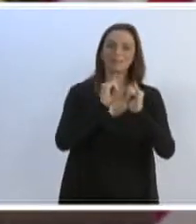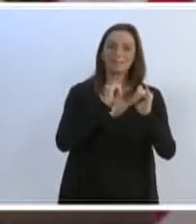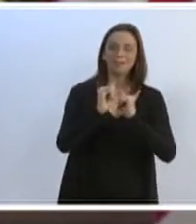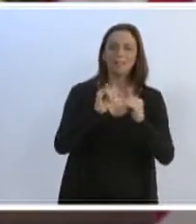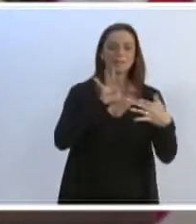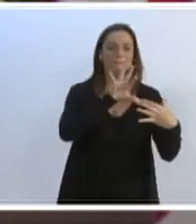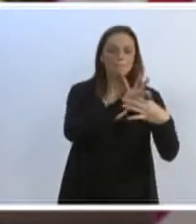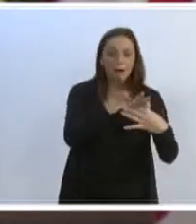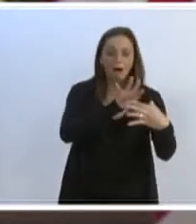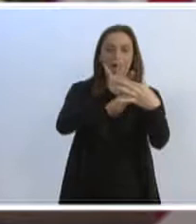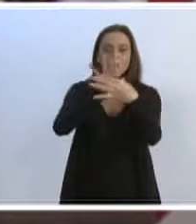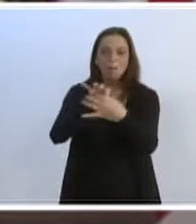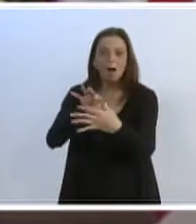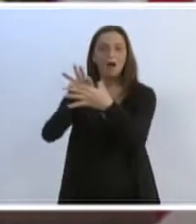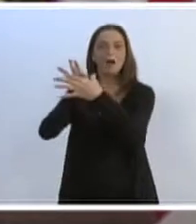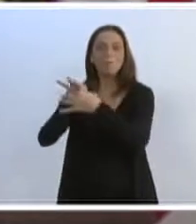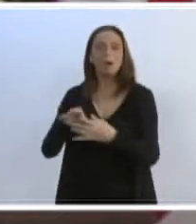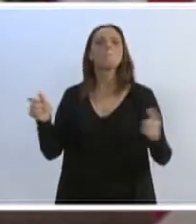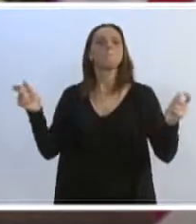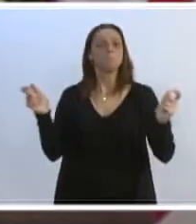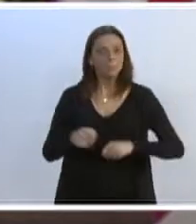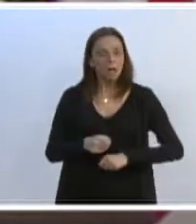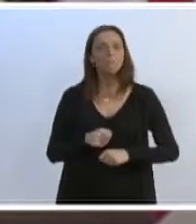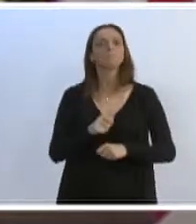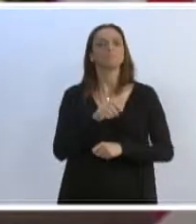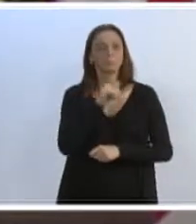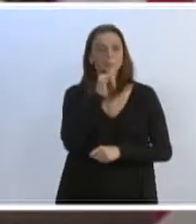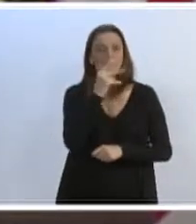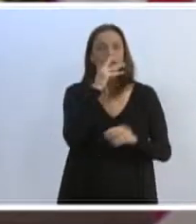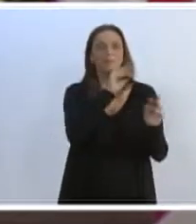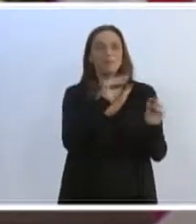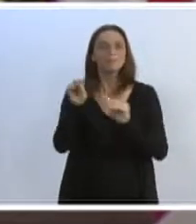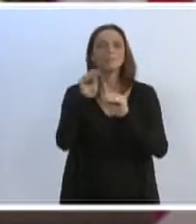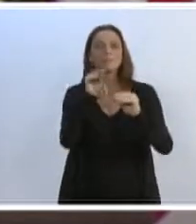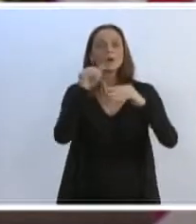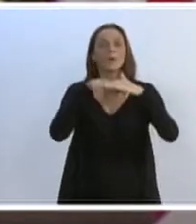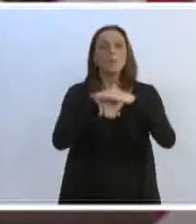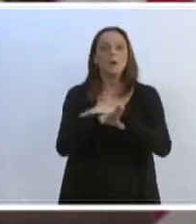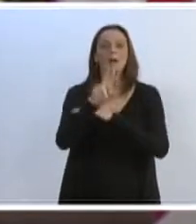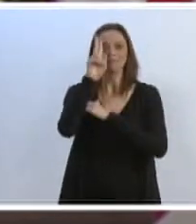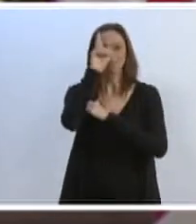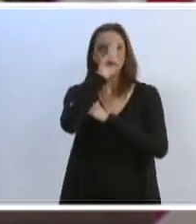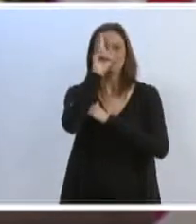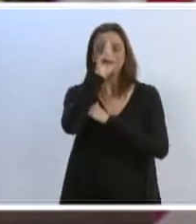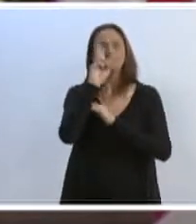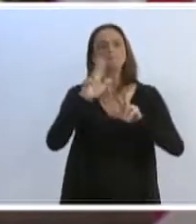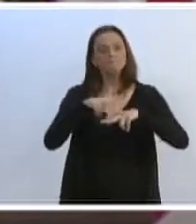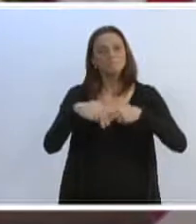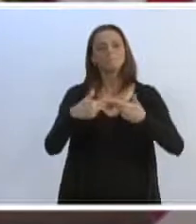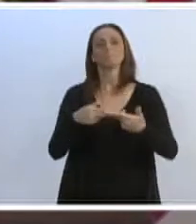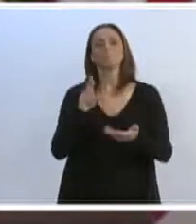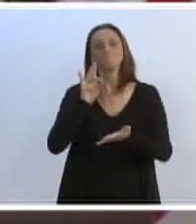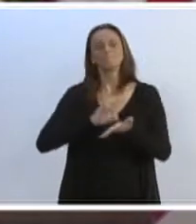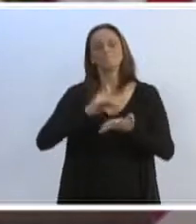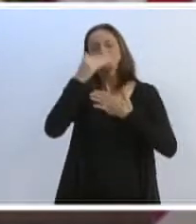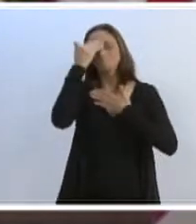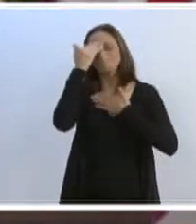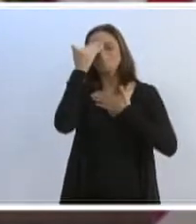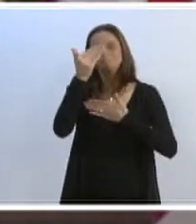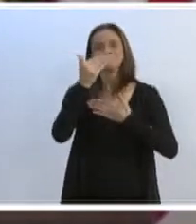foi sempre com intenso prazer que cumpri a missão de divulgar os nossos autores. Tenho enviado exemplares